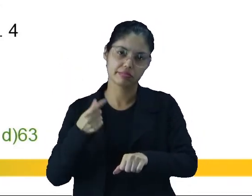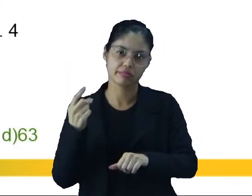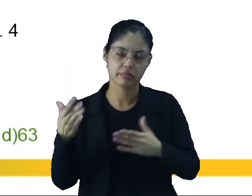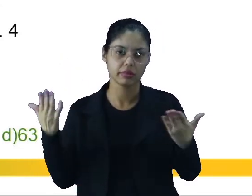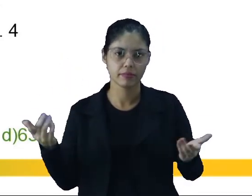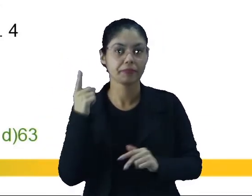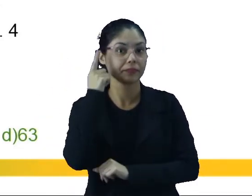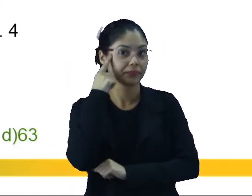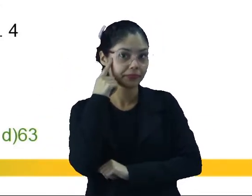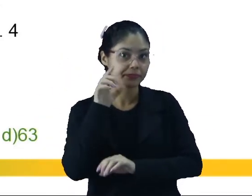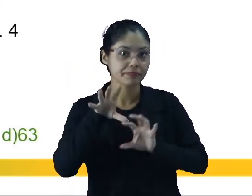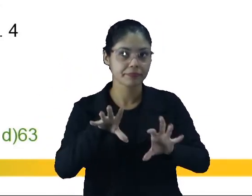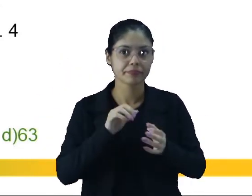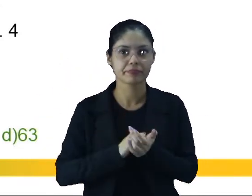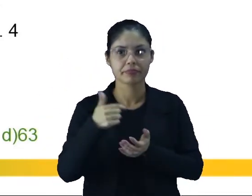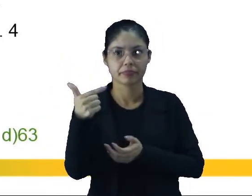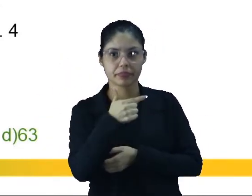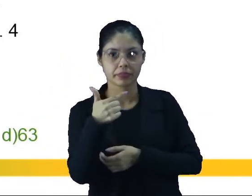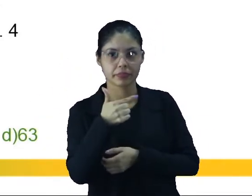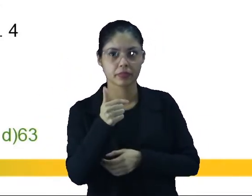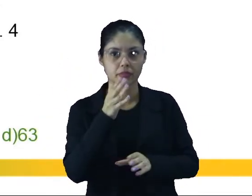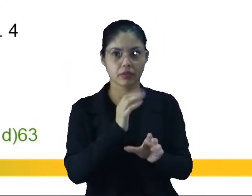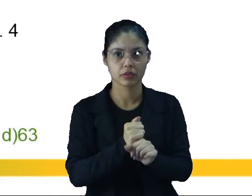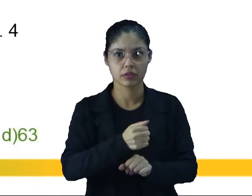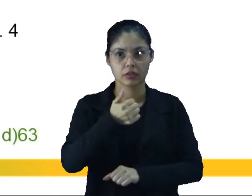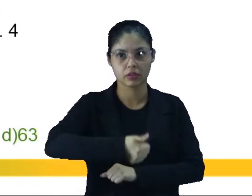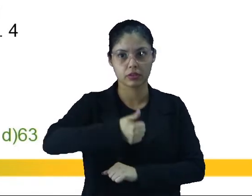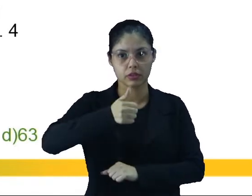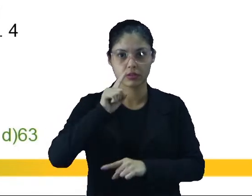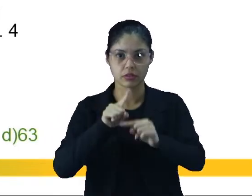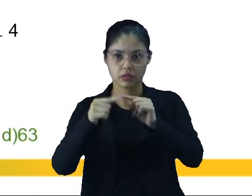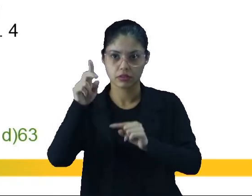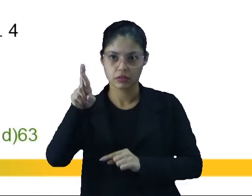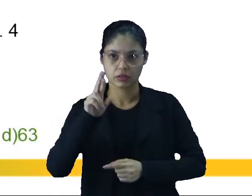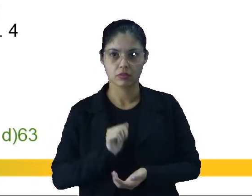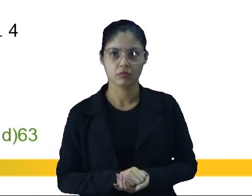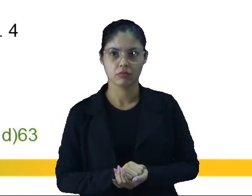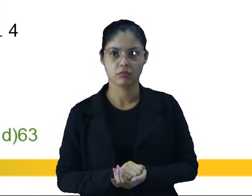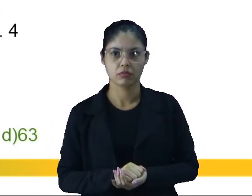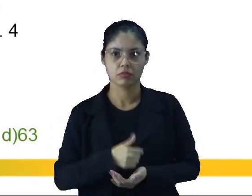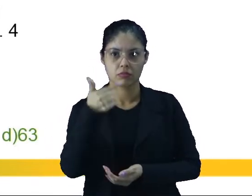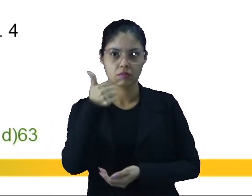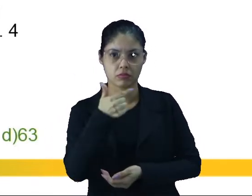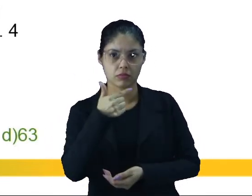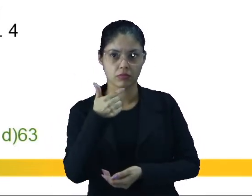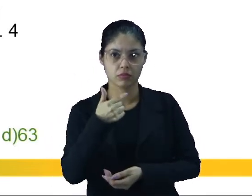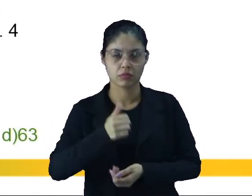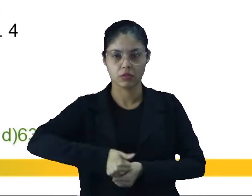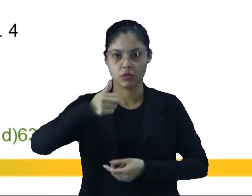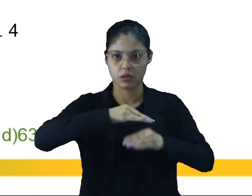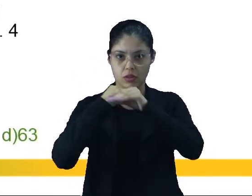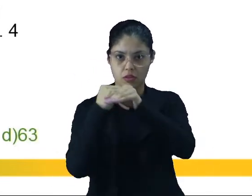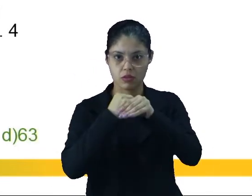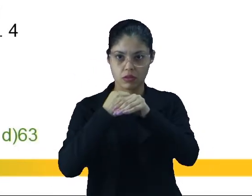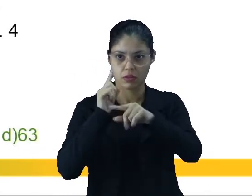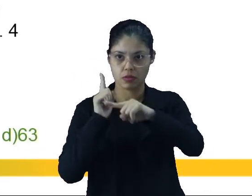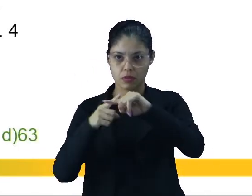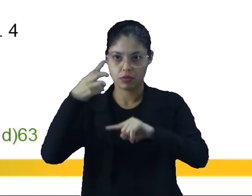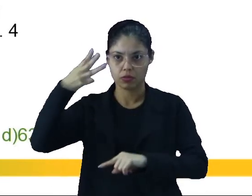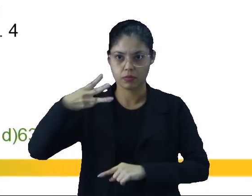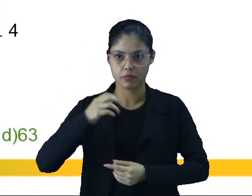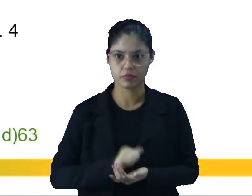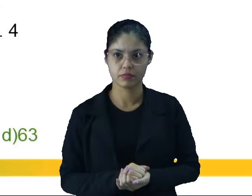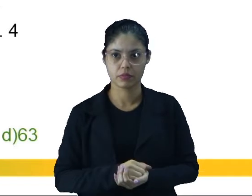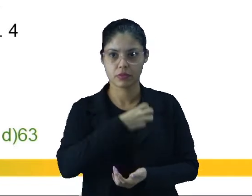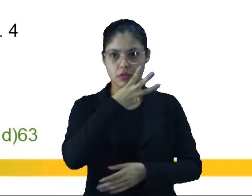pensar assim, A2 é igual a 1 mais R, tá? O segundo termo é igual ao primeiro mais a razão. Então, o